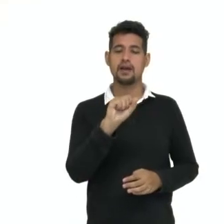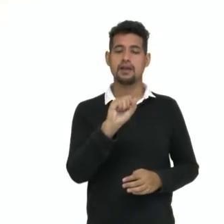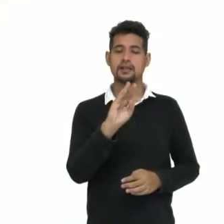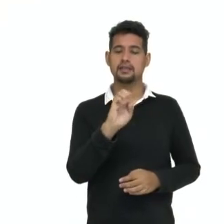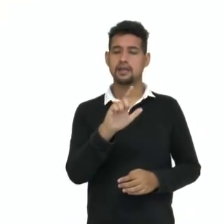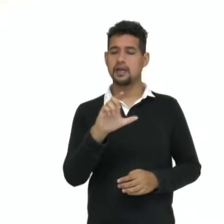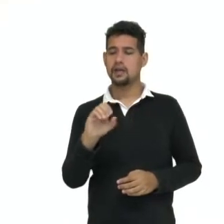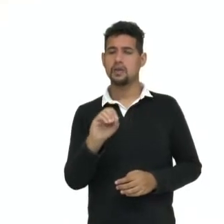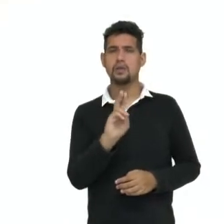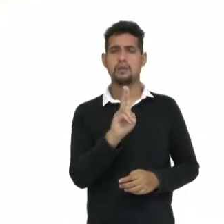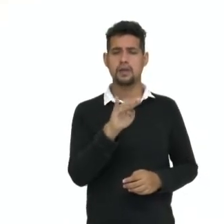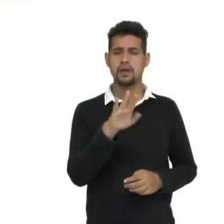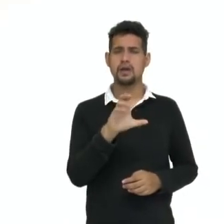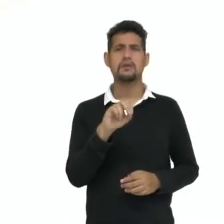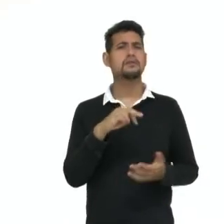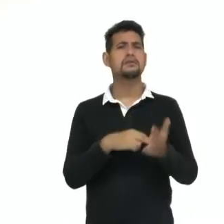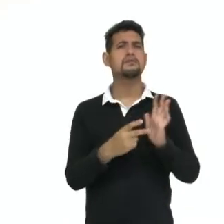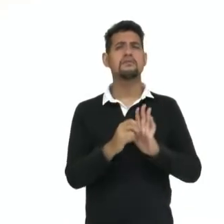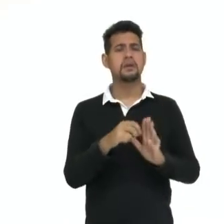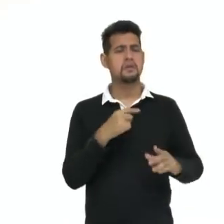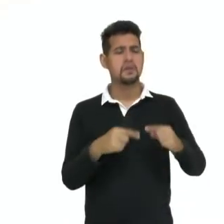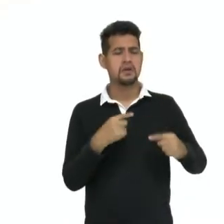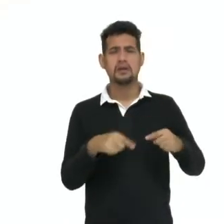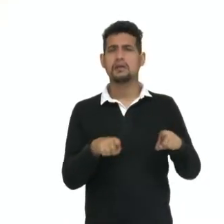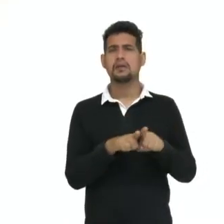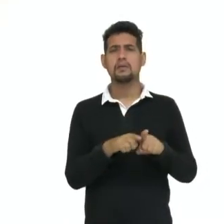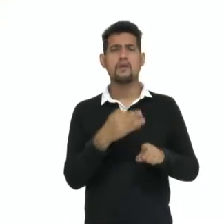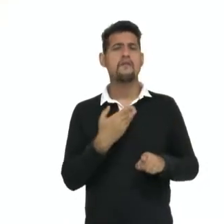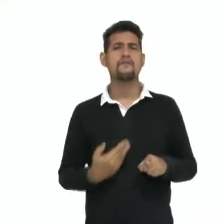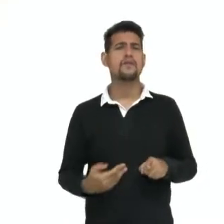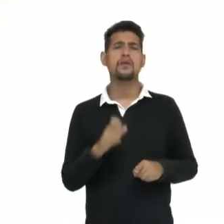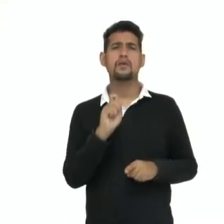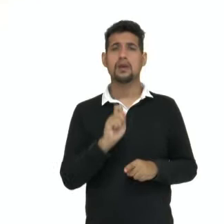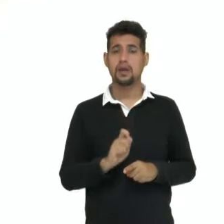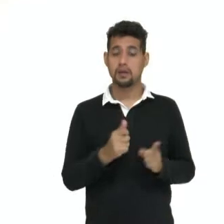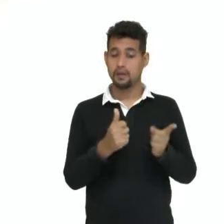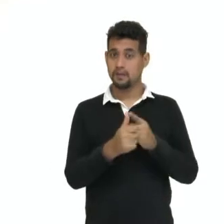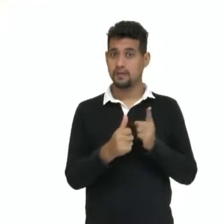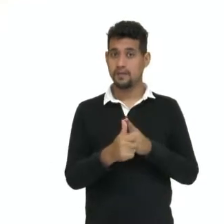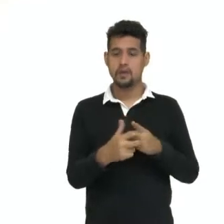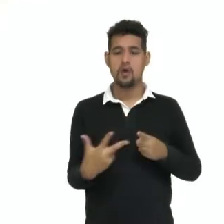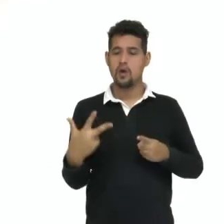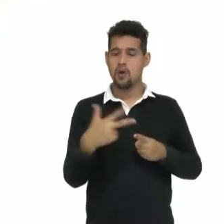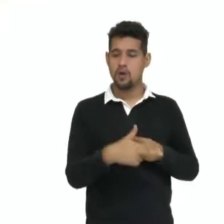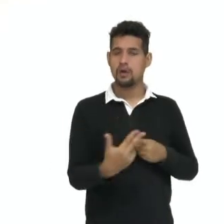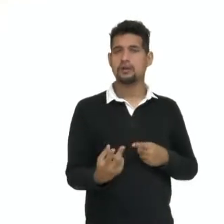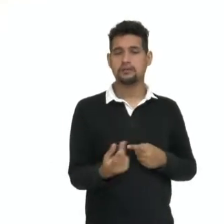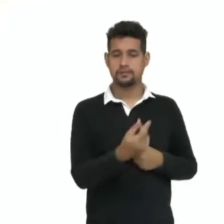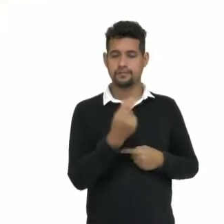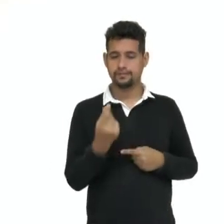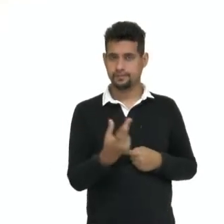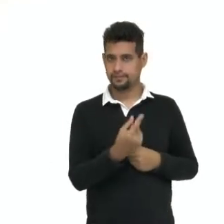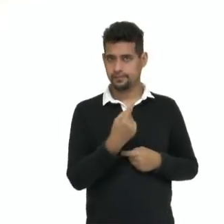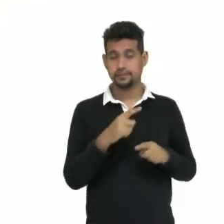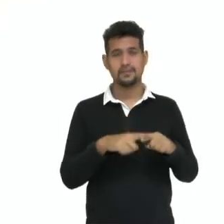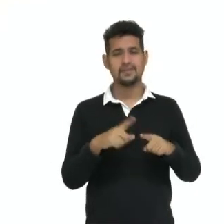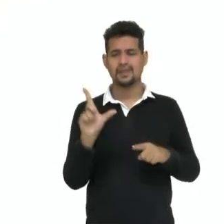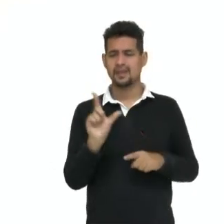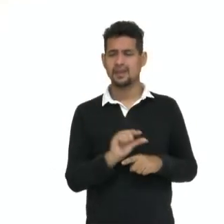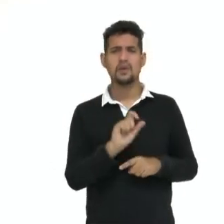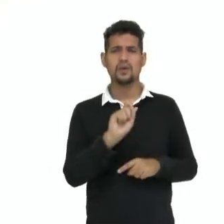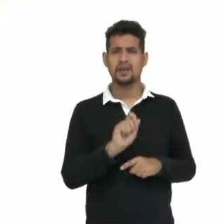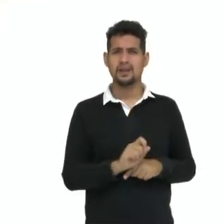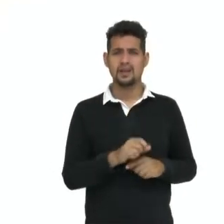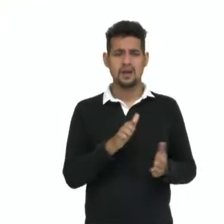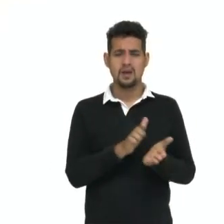governo, o que esse presidente fez de políticas de governo do Estado? Bom, primeiro, ele cortou gastos. Tá? Assim, ele diminuiu a folha